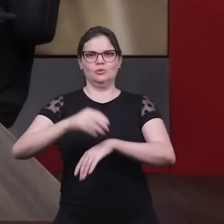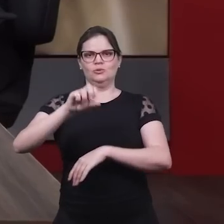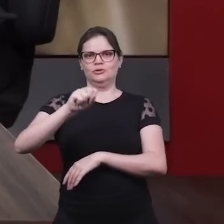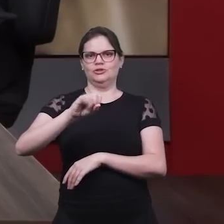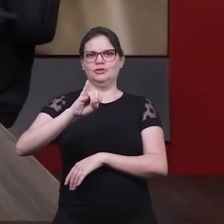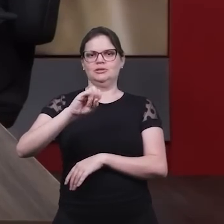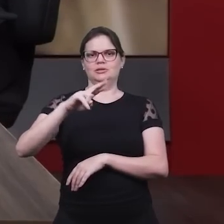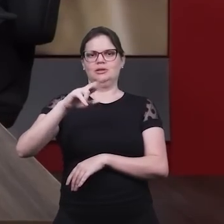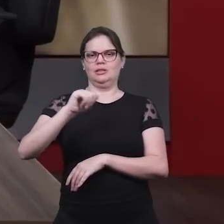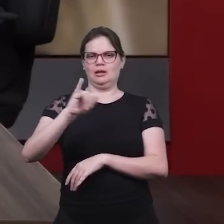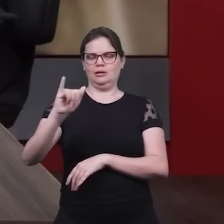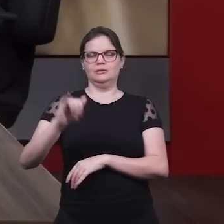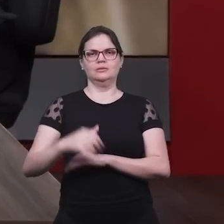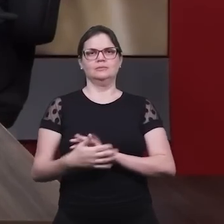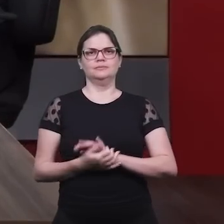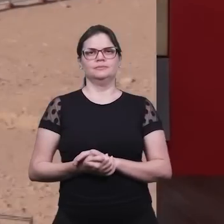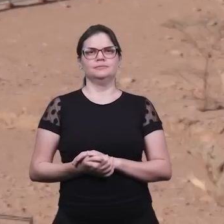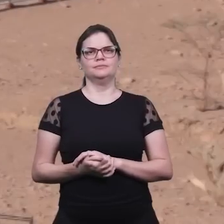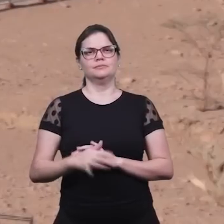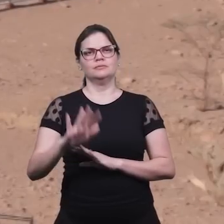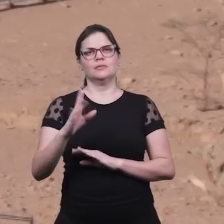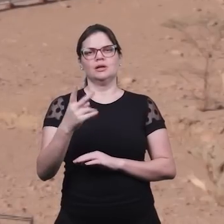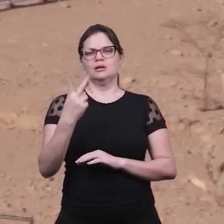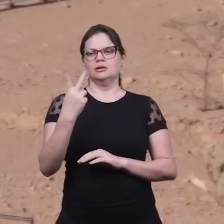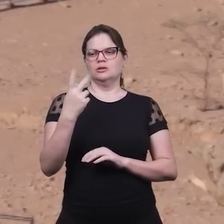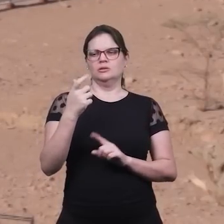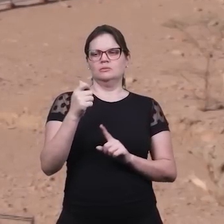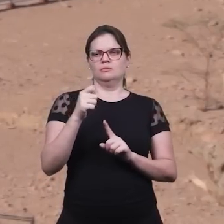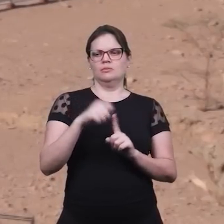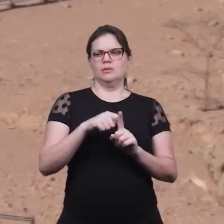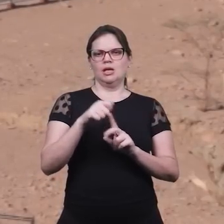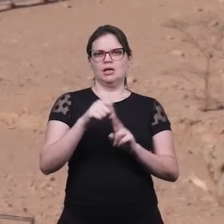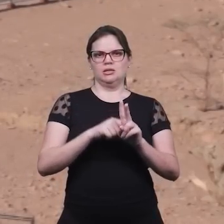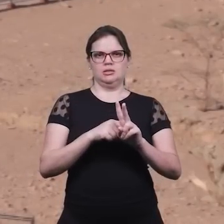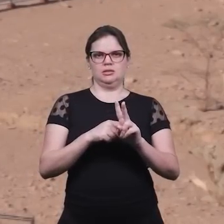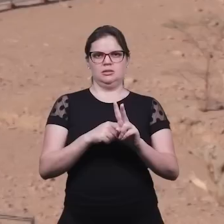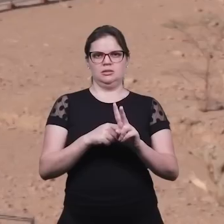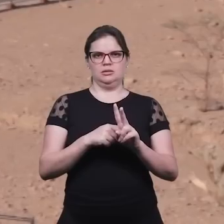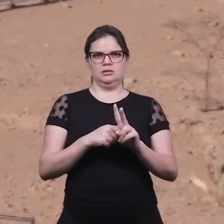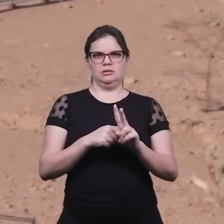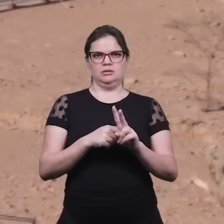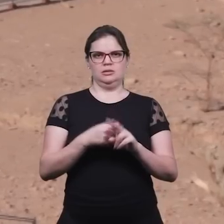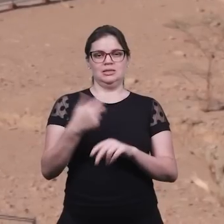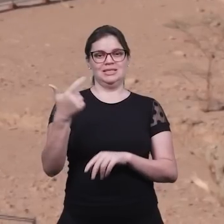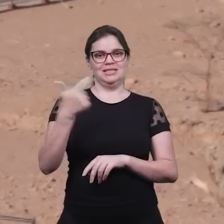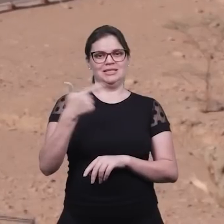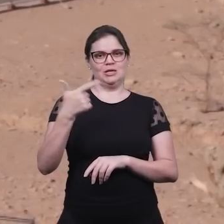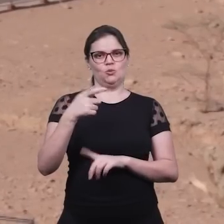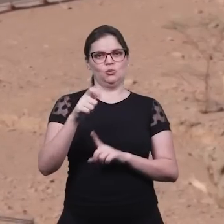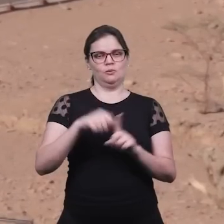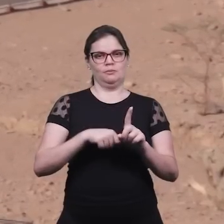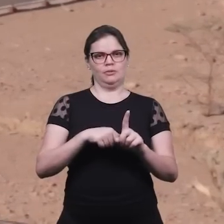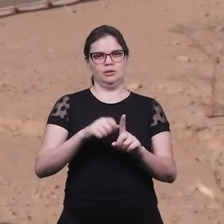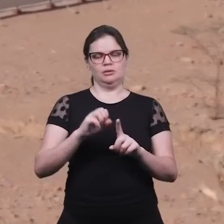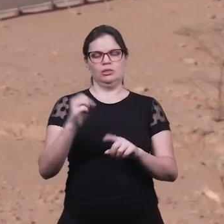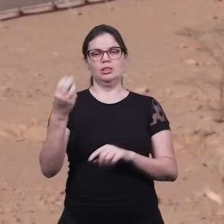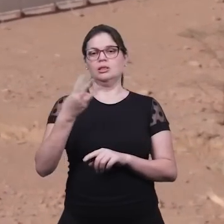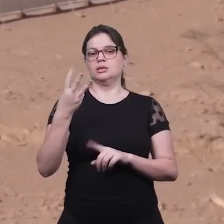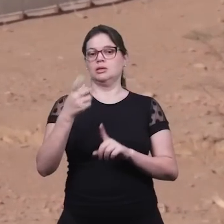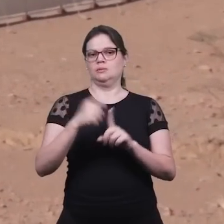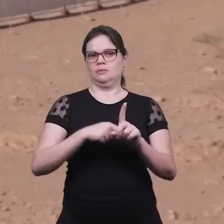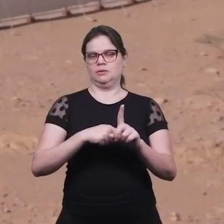saída do Egito, o povo chega ao Monte Sinai. Então eles ficaram... ali o Senhor